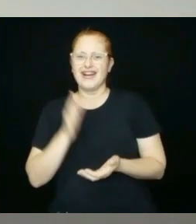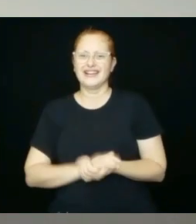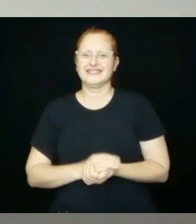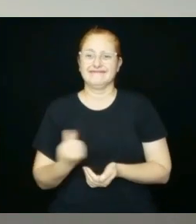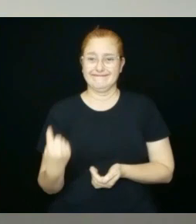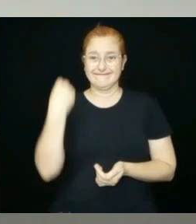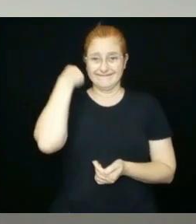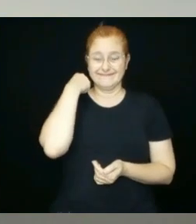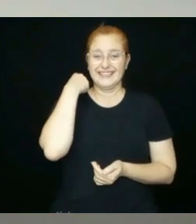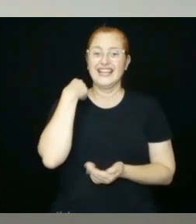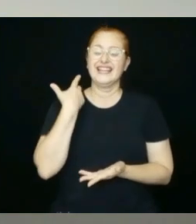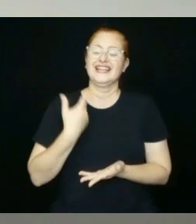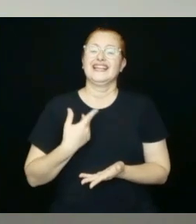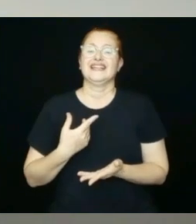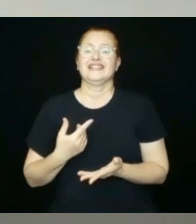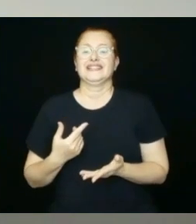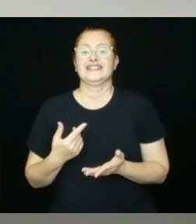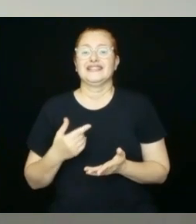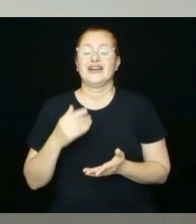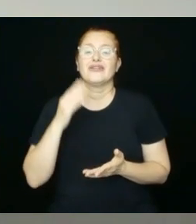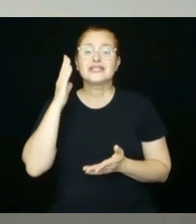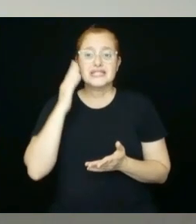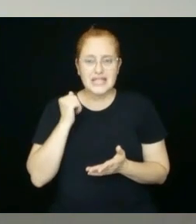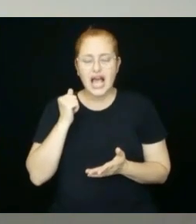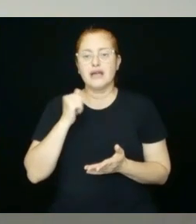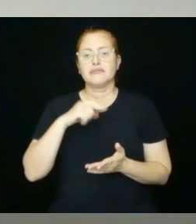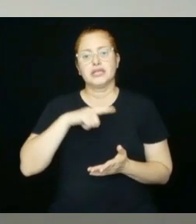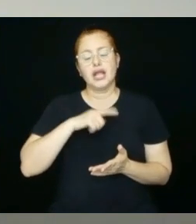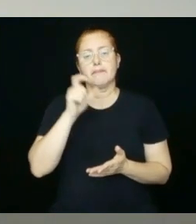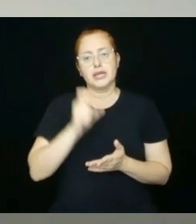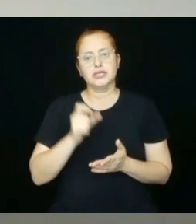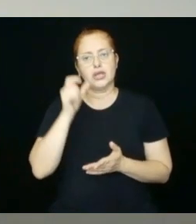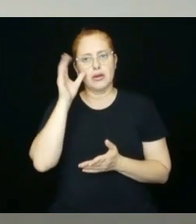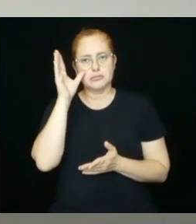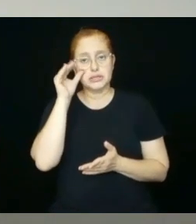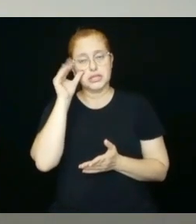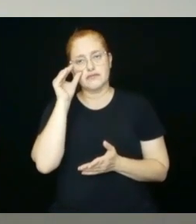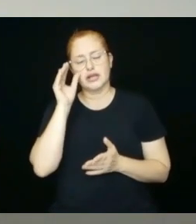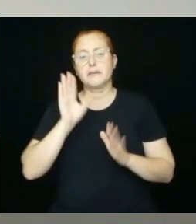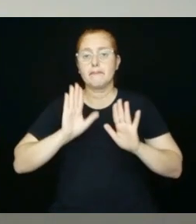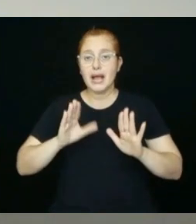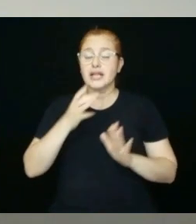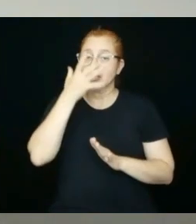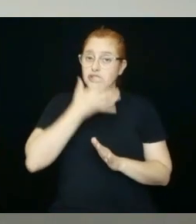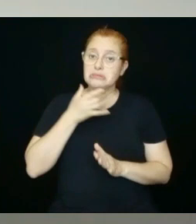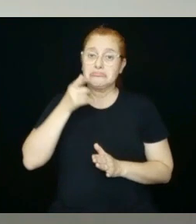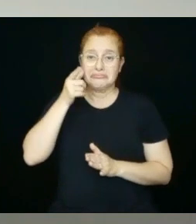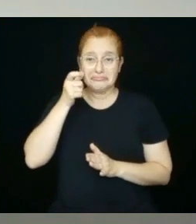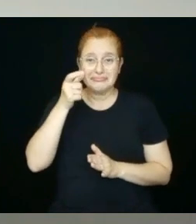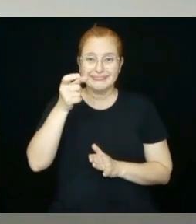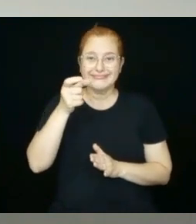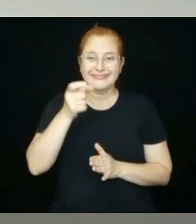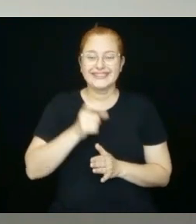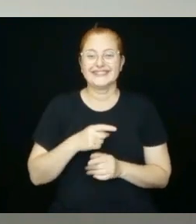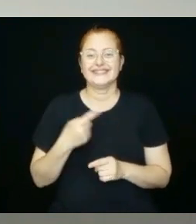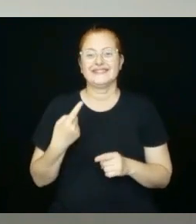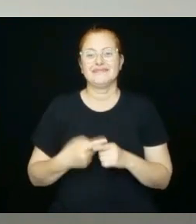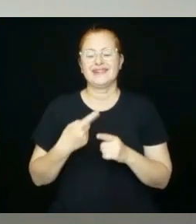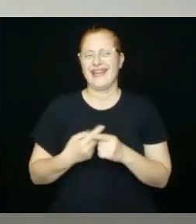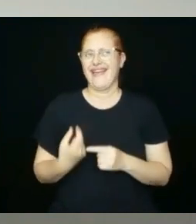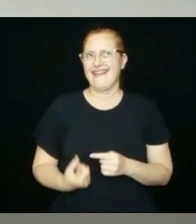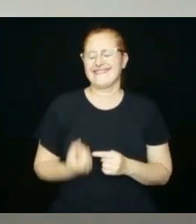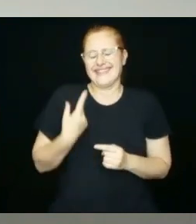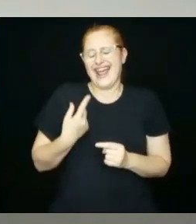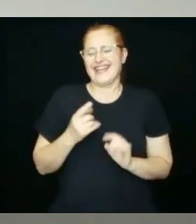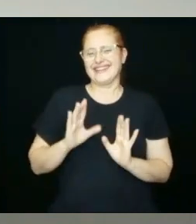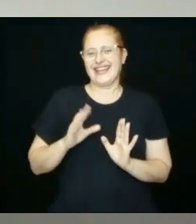E essas coisas assim, de saber que está sendo observado, assim, que eu achei interessante, assim, é uma